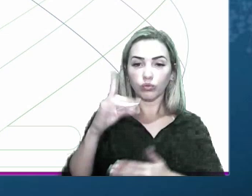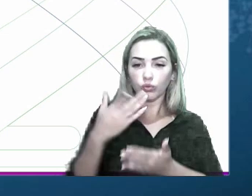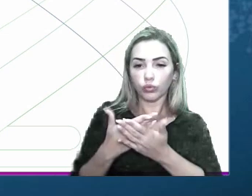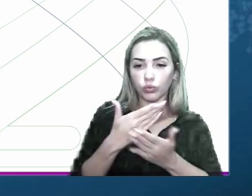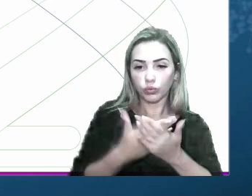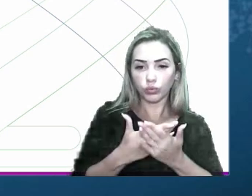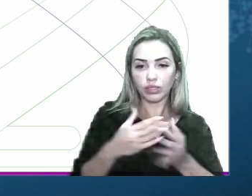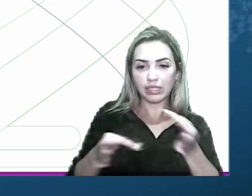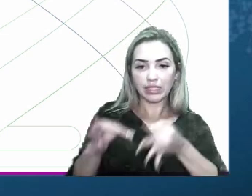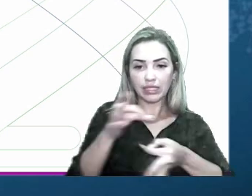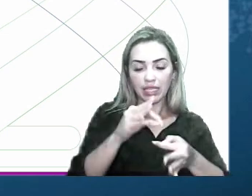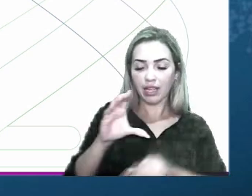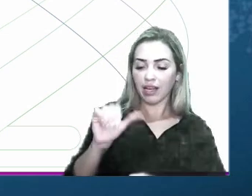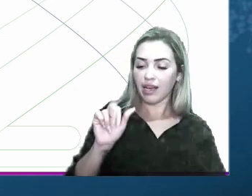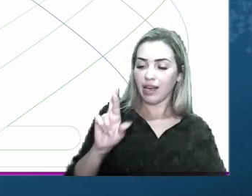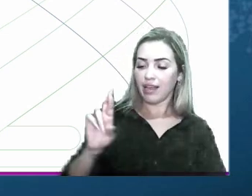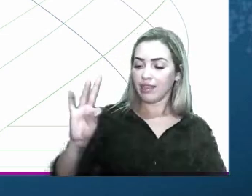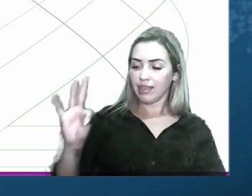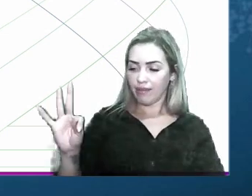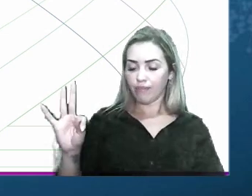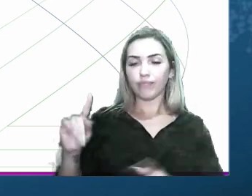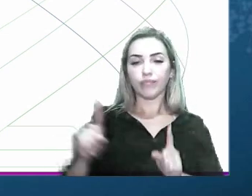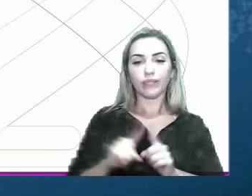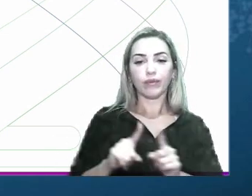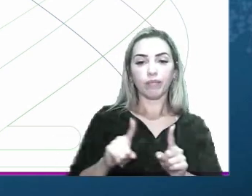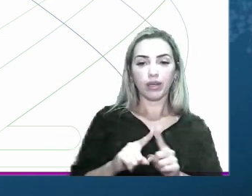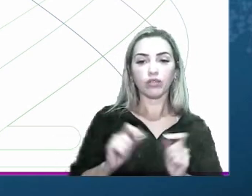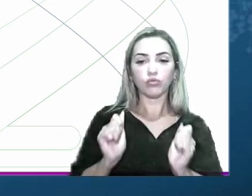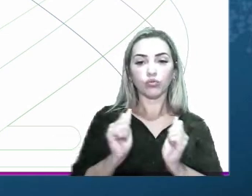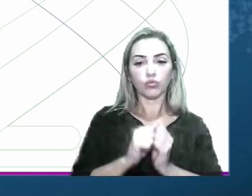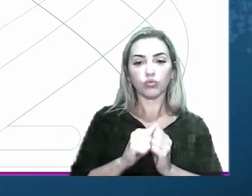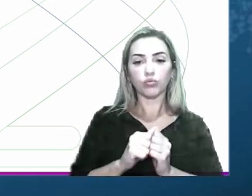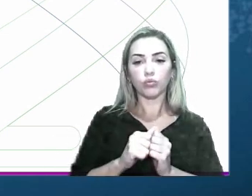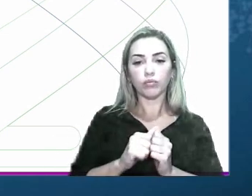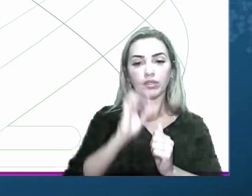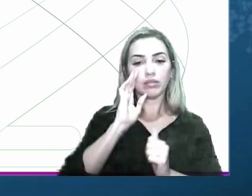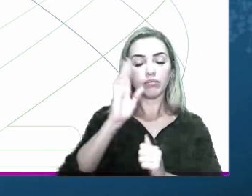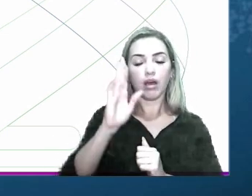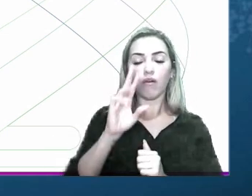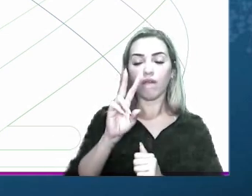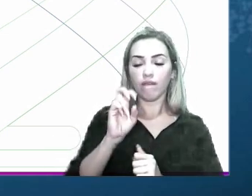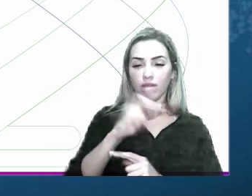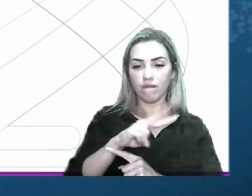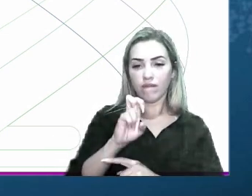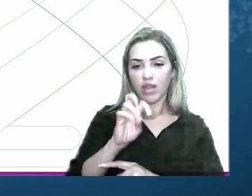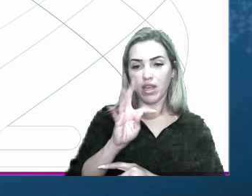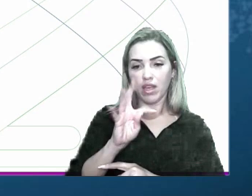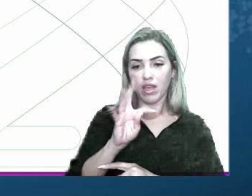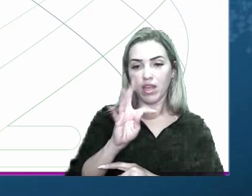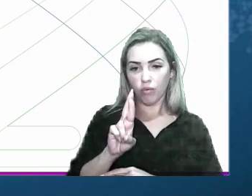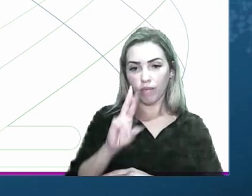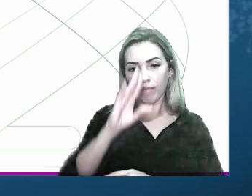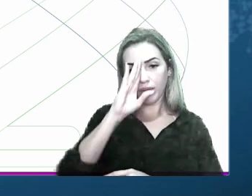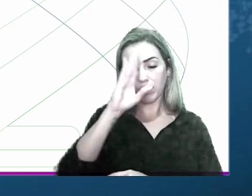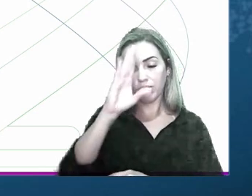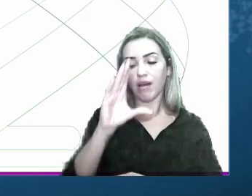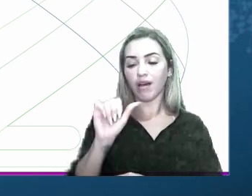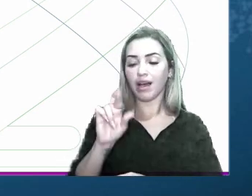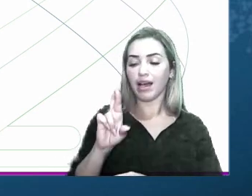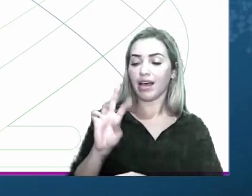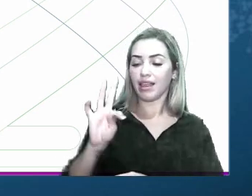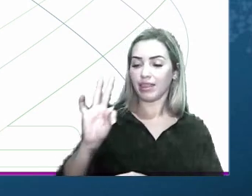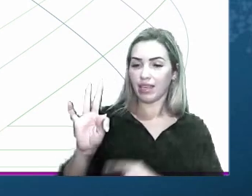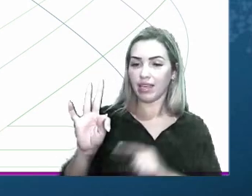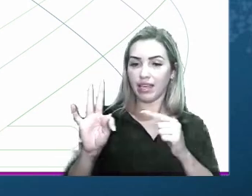células CAR-T e também com esses baseados em vetores. Então, principalmente nas células CAR-T,